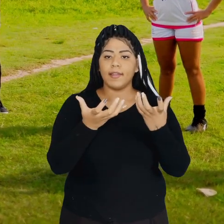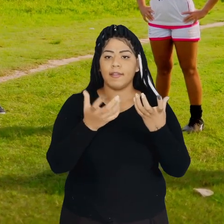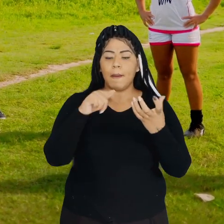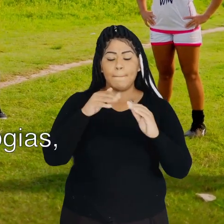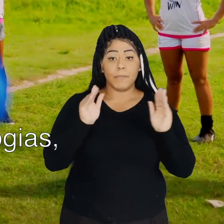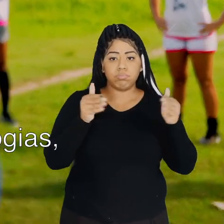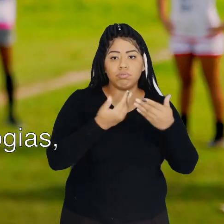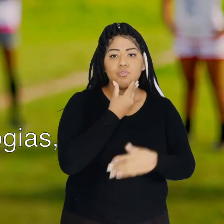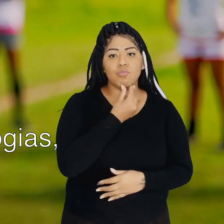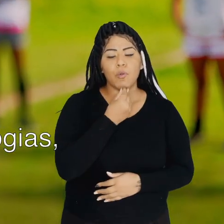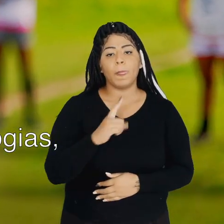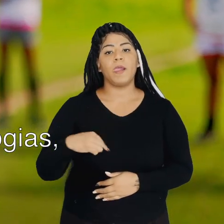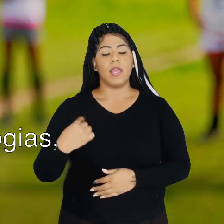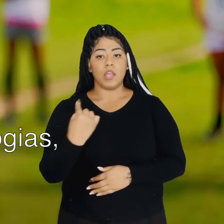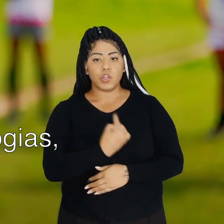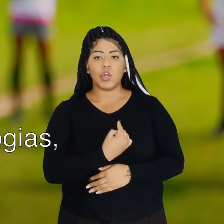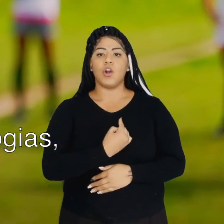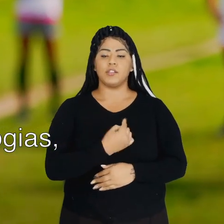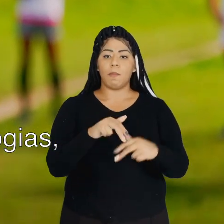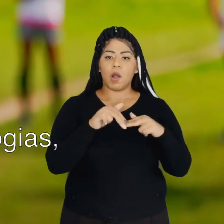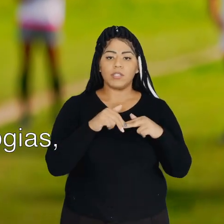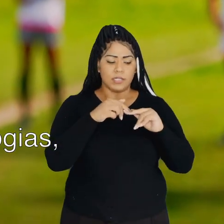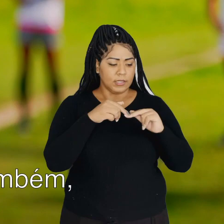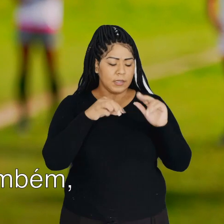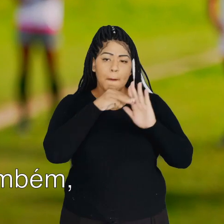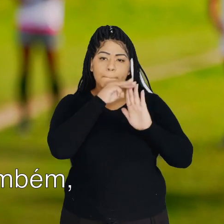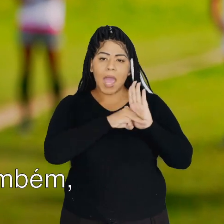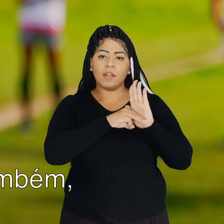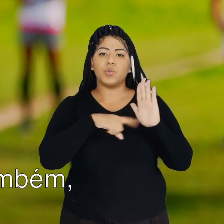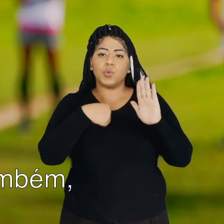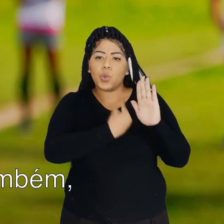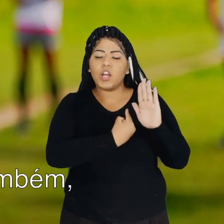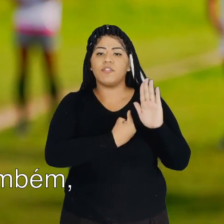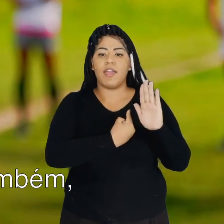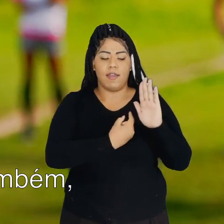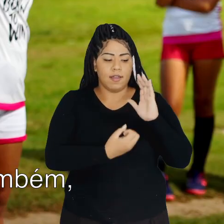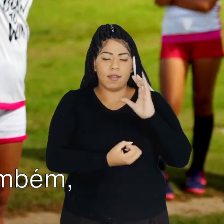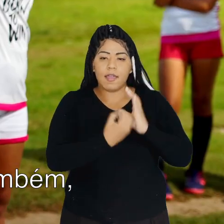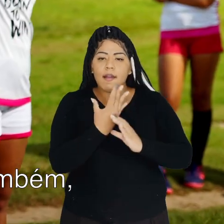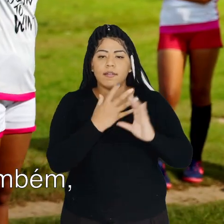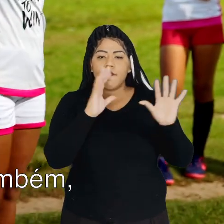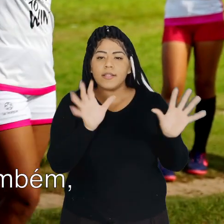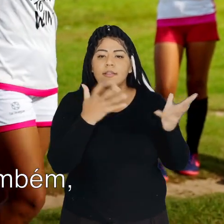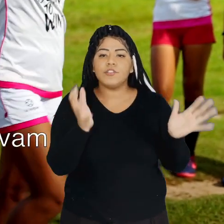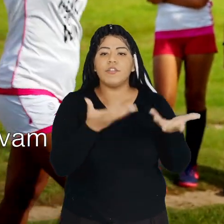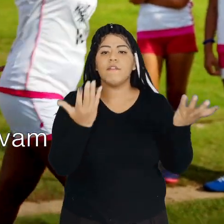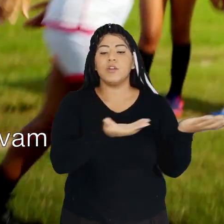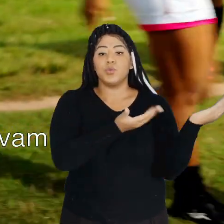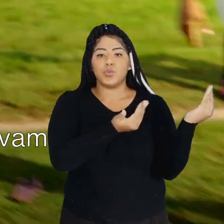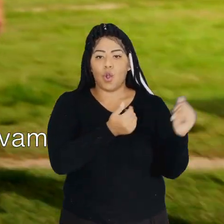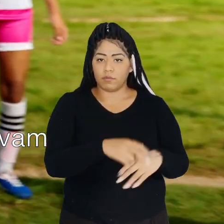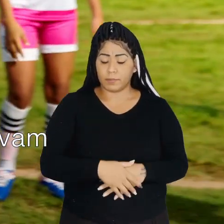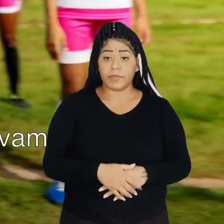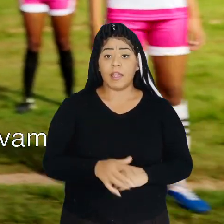meninos. E a gente vai, dentro dessas metodologias, construindo novos repertórios com as meninas e com os meninos também, para que